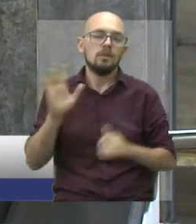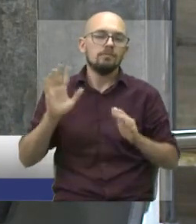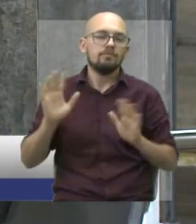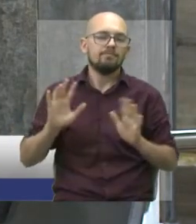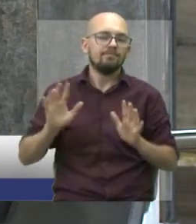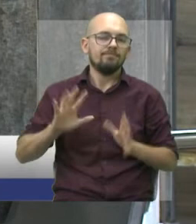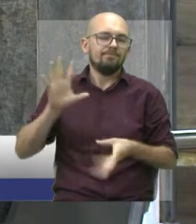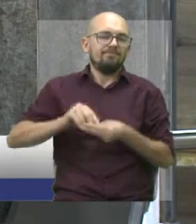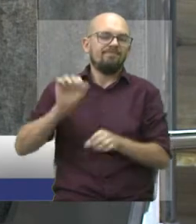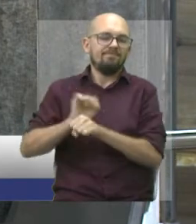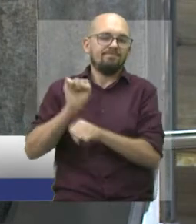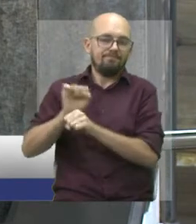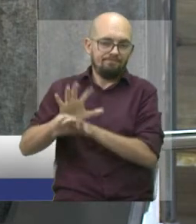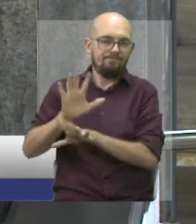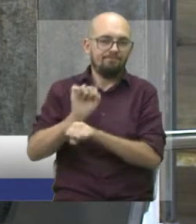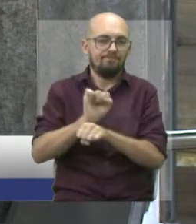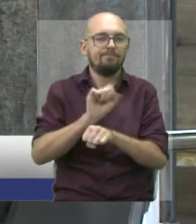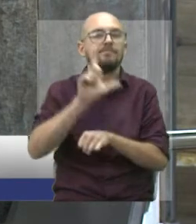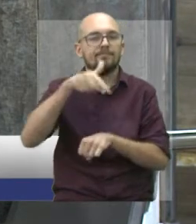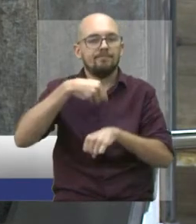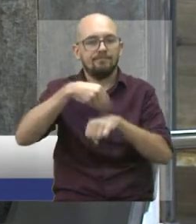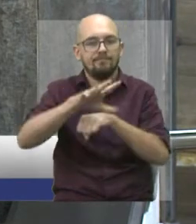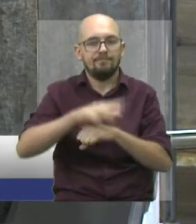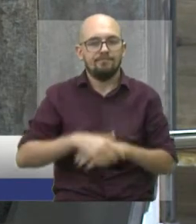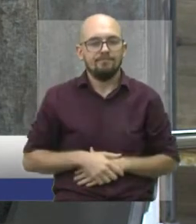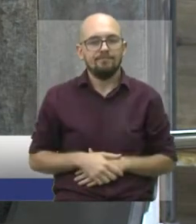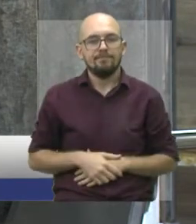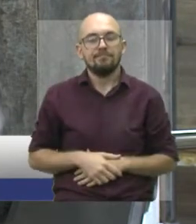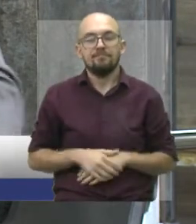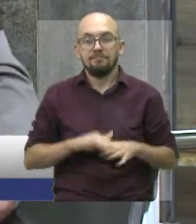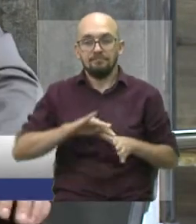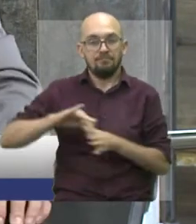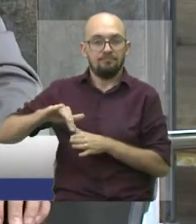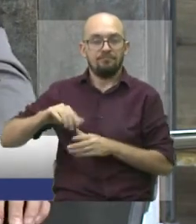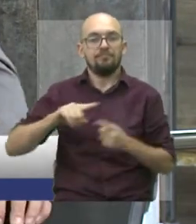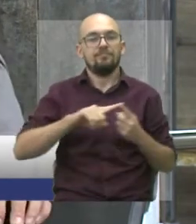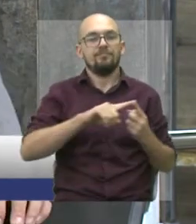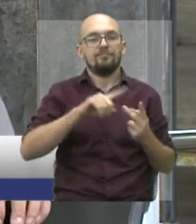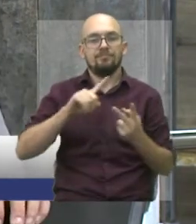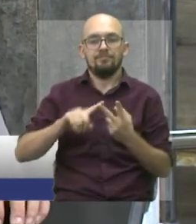Bom, vou esperar a resposta do requerimento. Também um requerimento que fiz